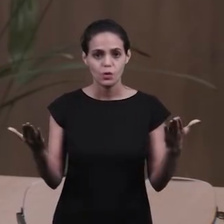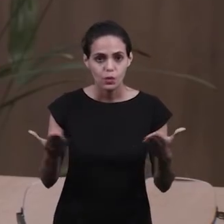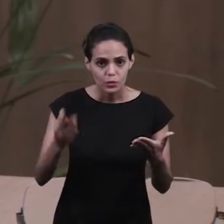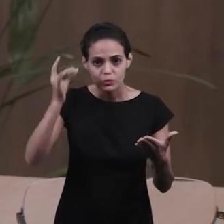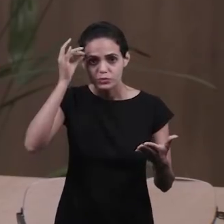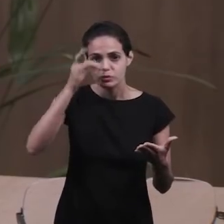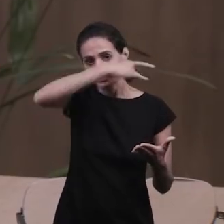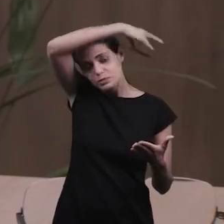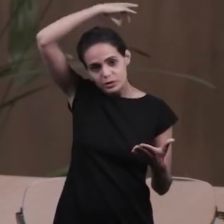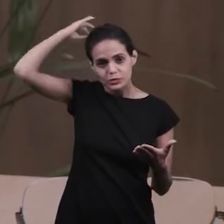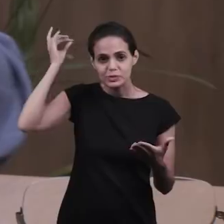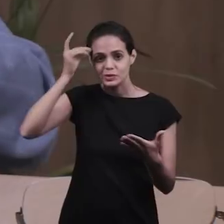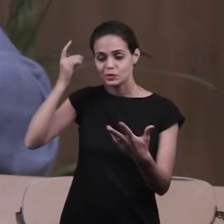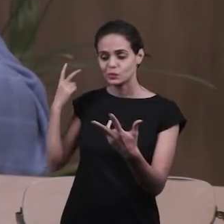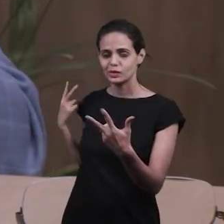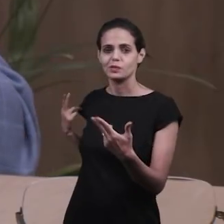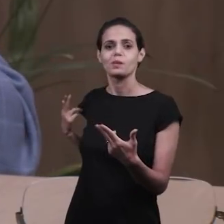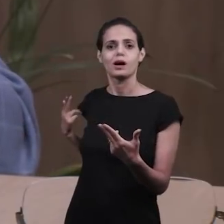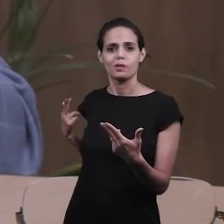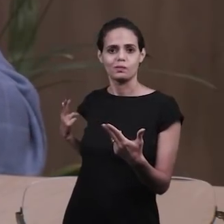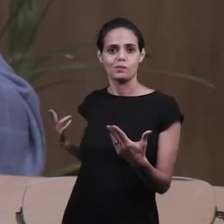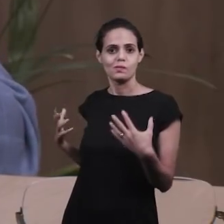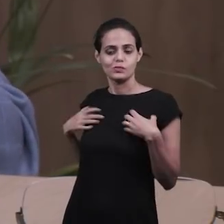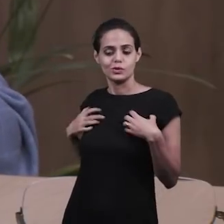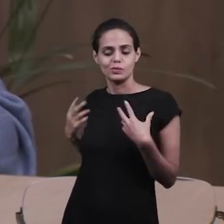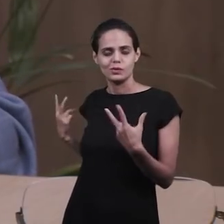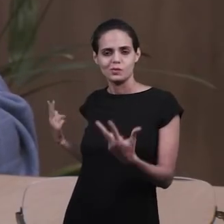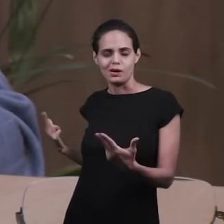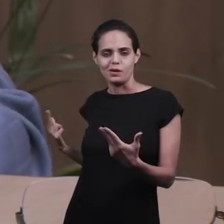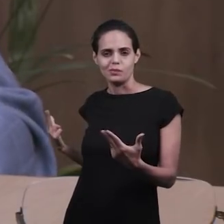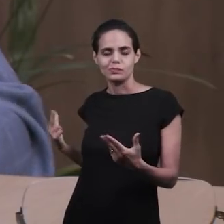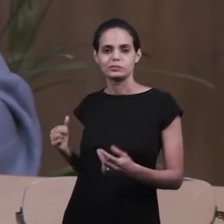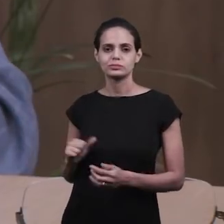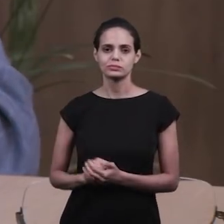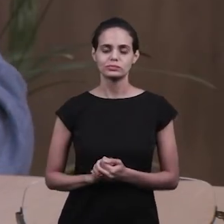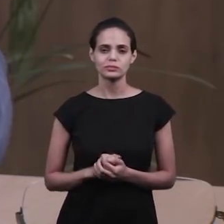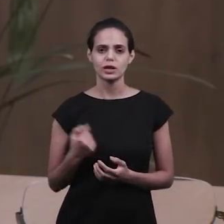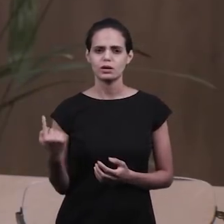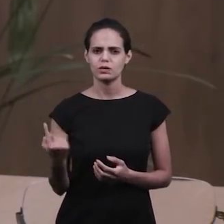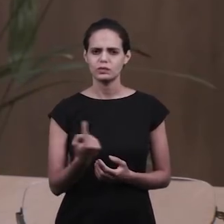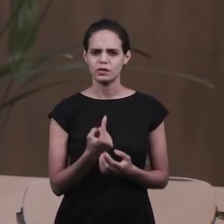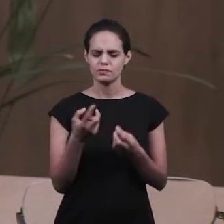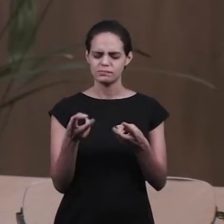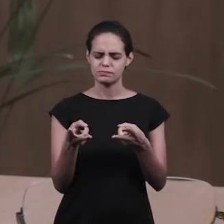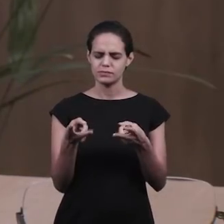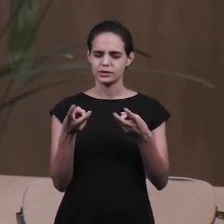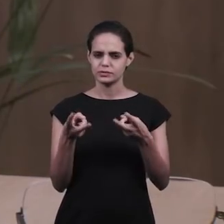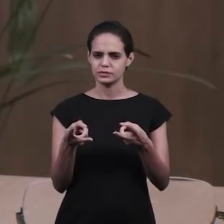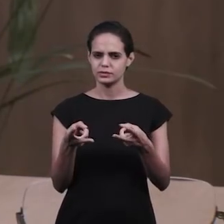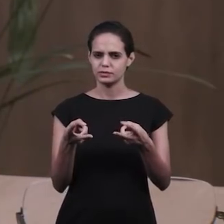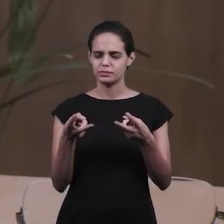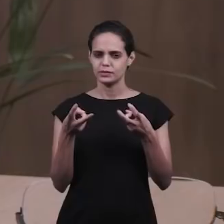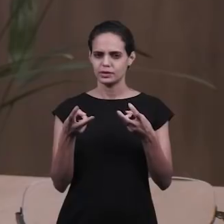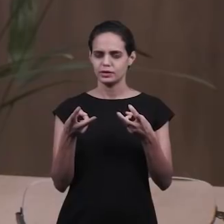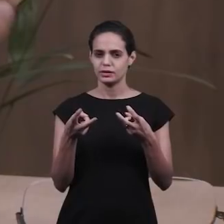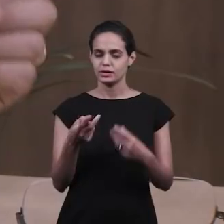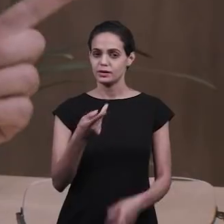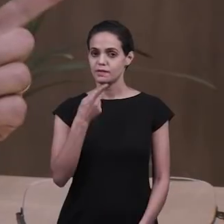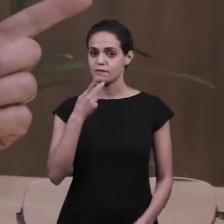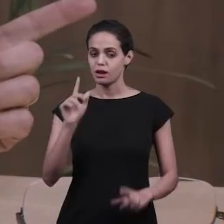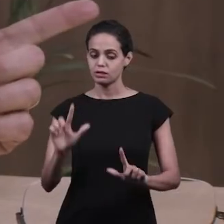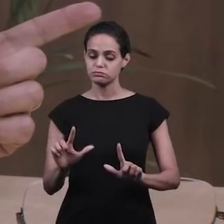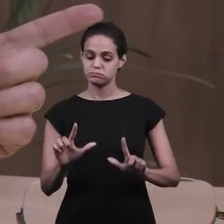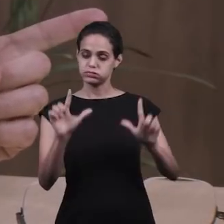jeito. Agora, somos nós que vamos identificar e dar o título a alguém.